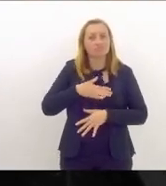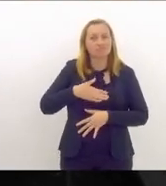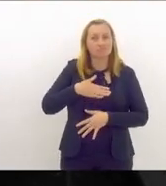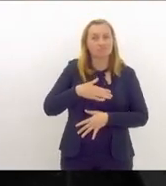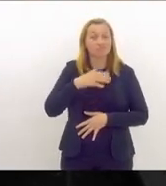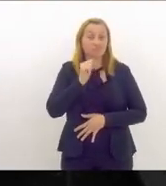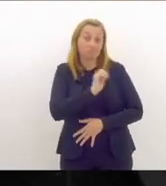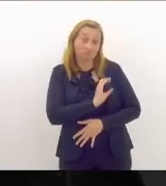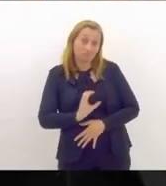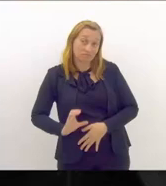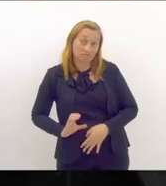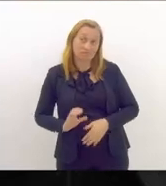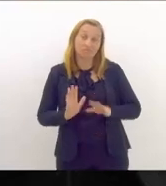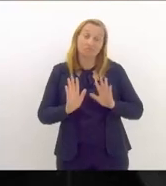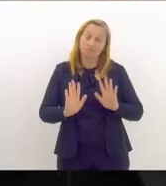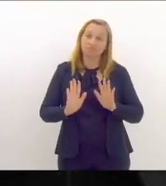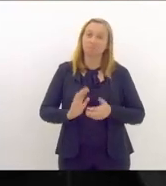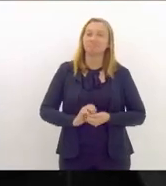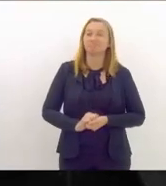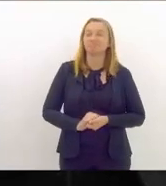André.